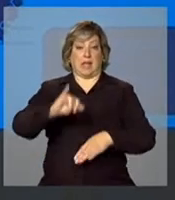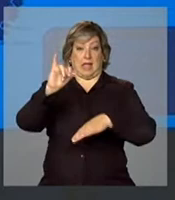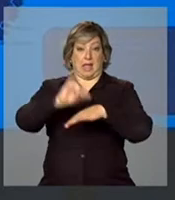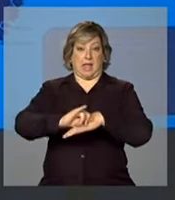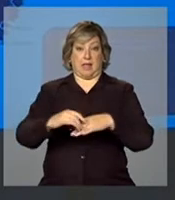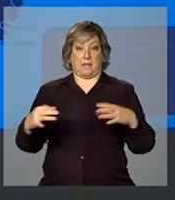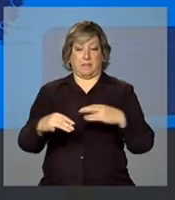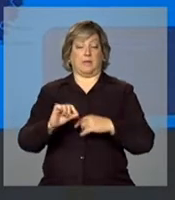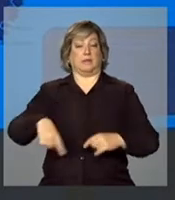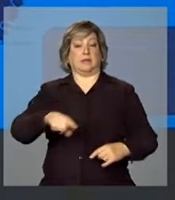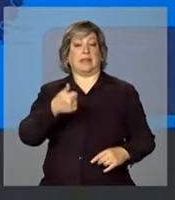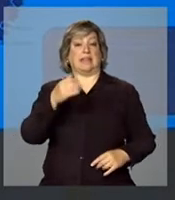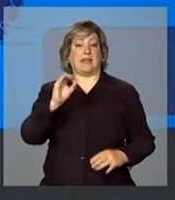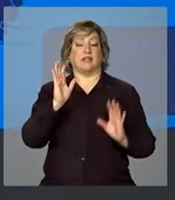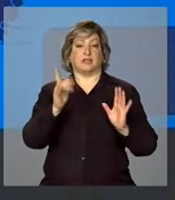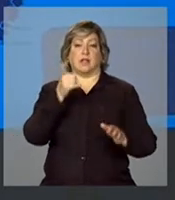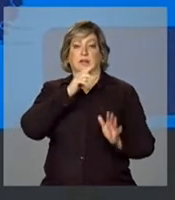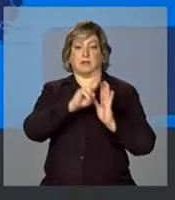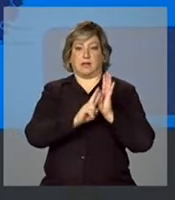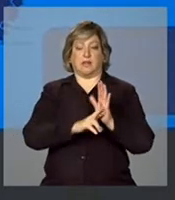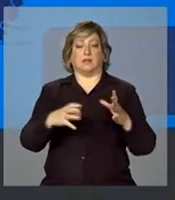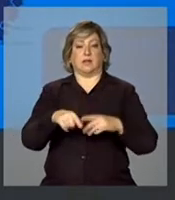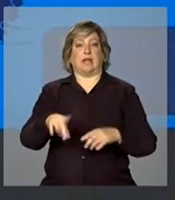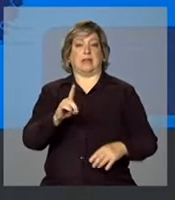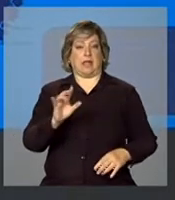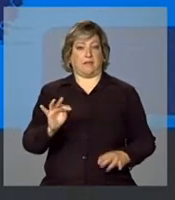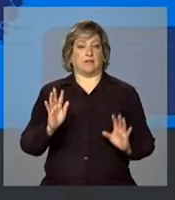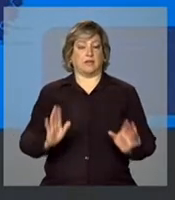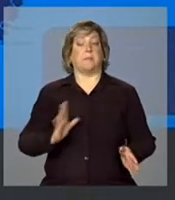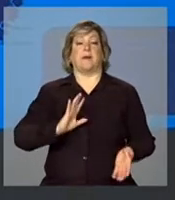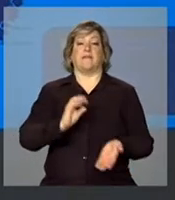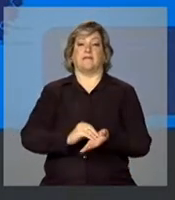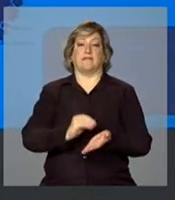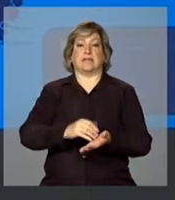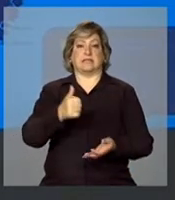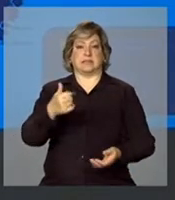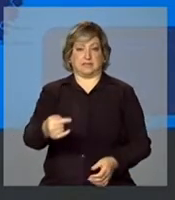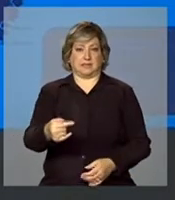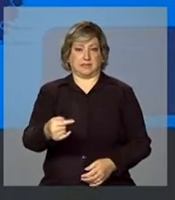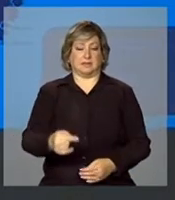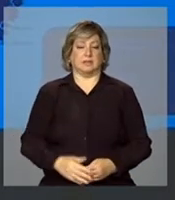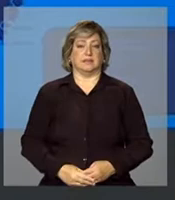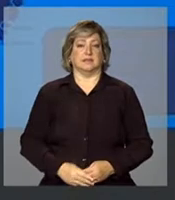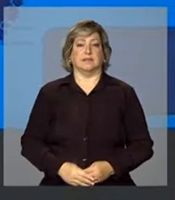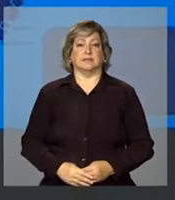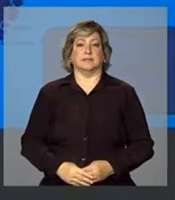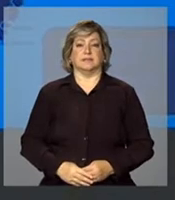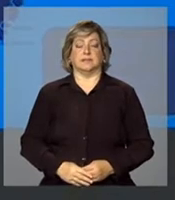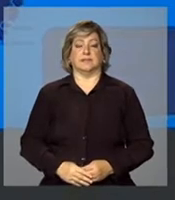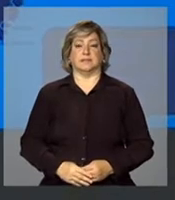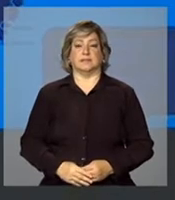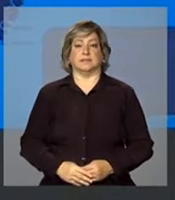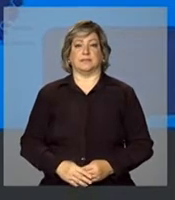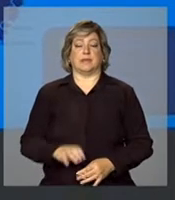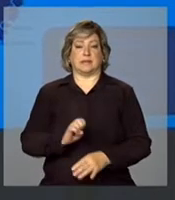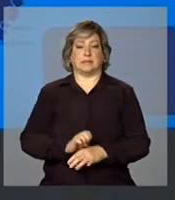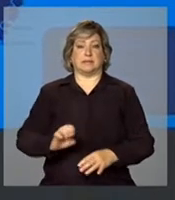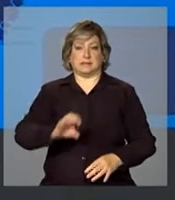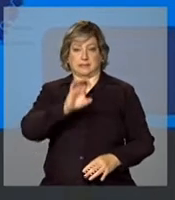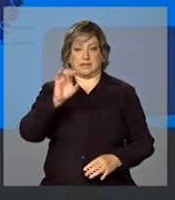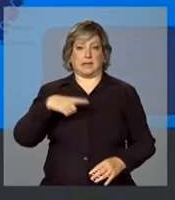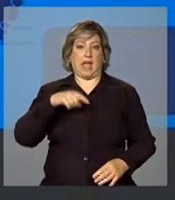já regulamentaram, incluindo o DF, e 17 ainda não regulamentaram. Os estados em